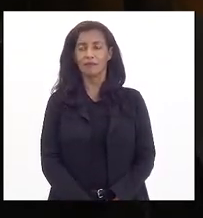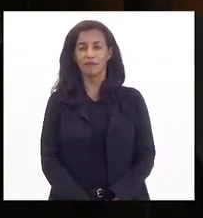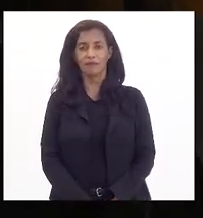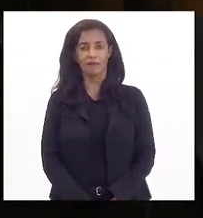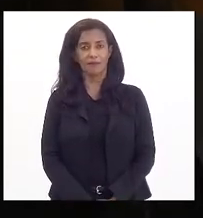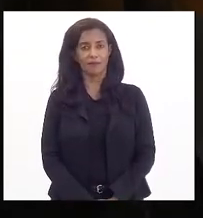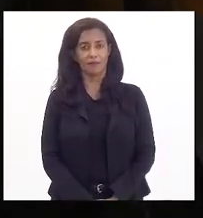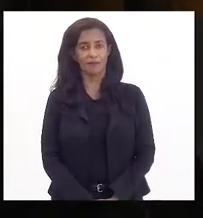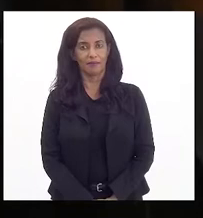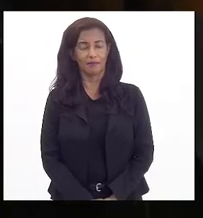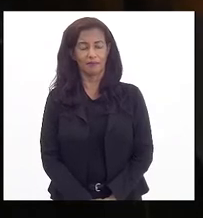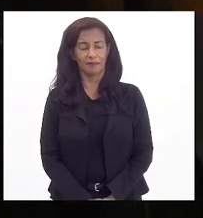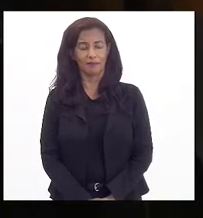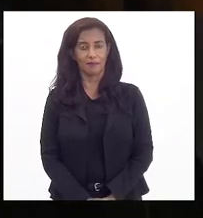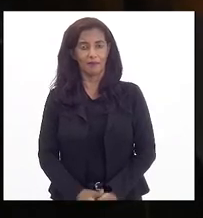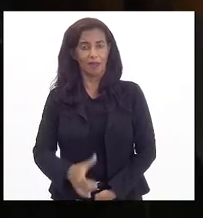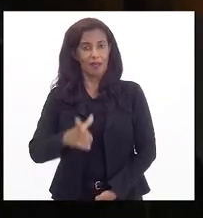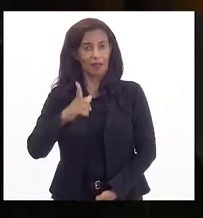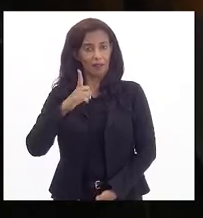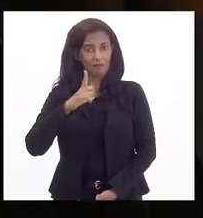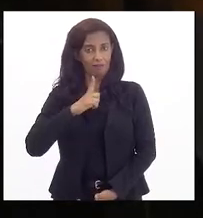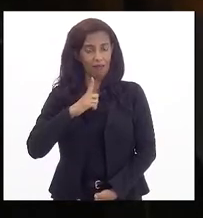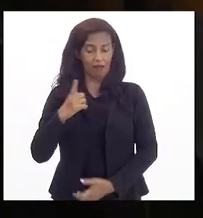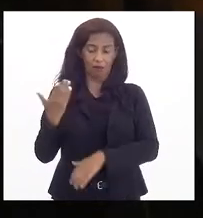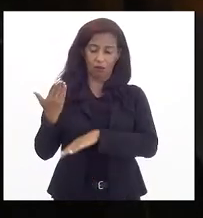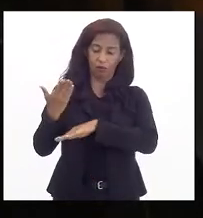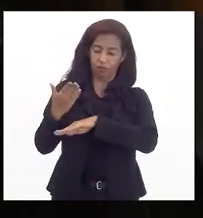ela tem como prática